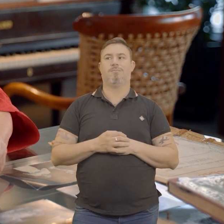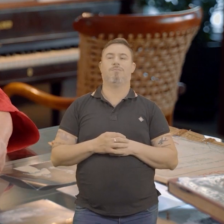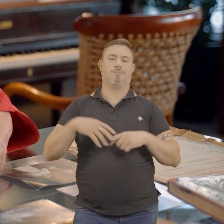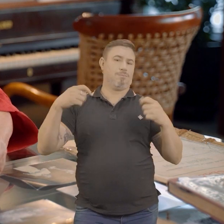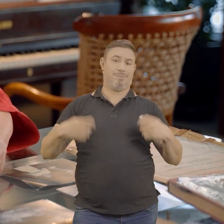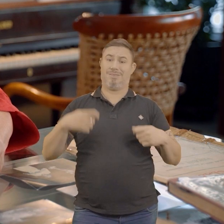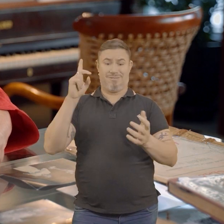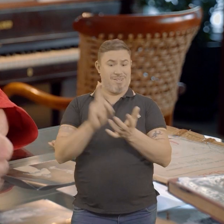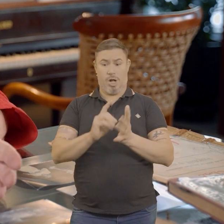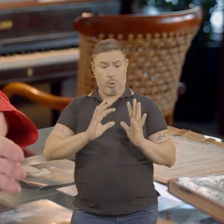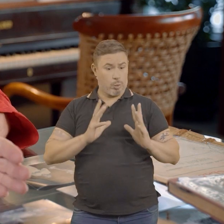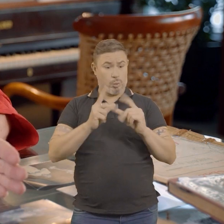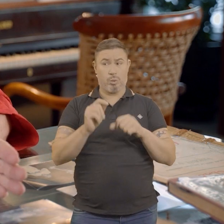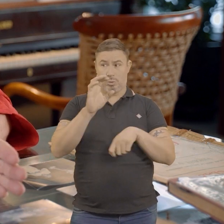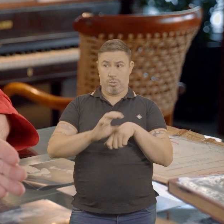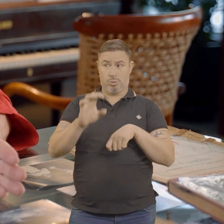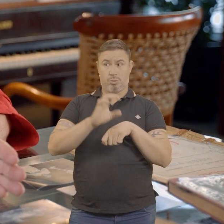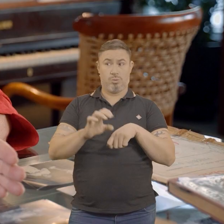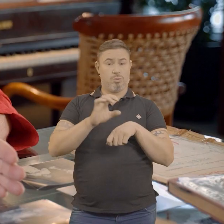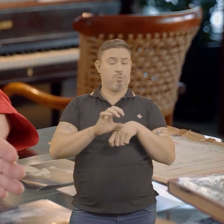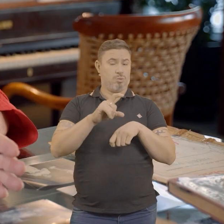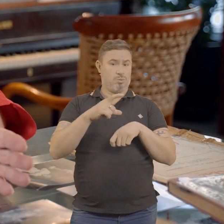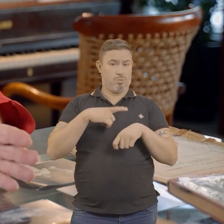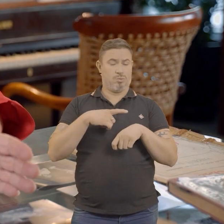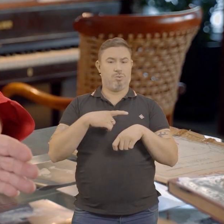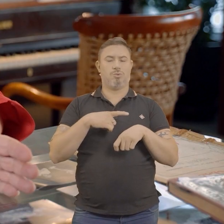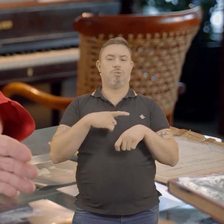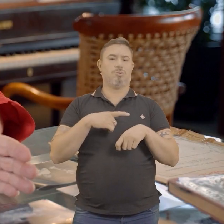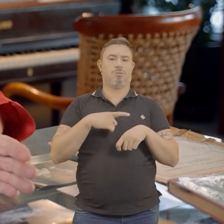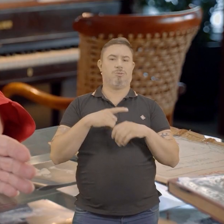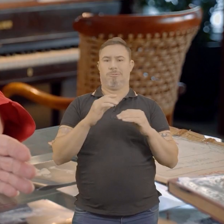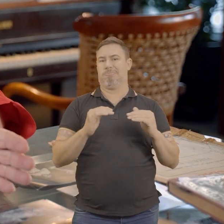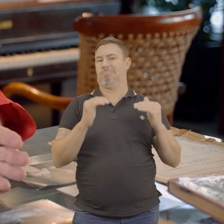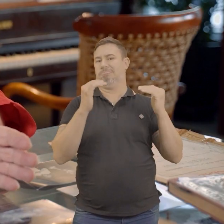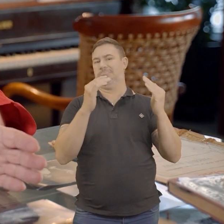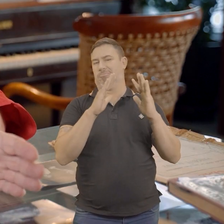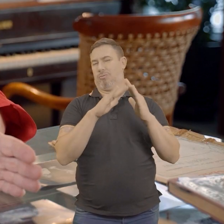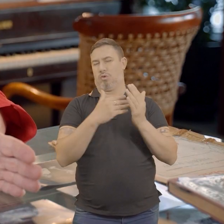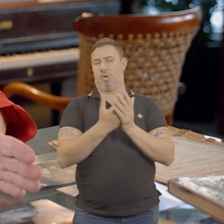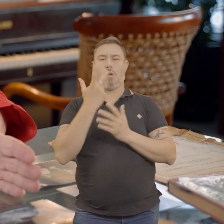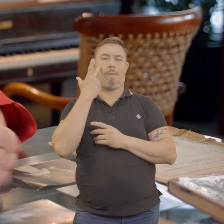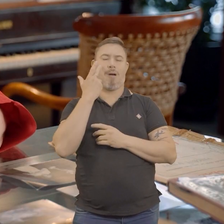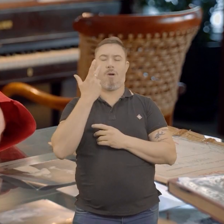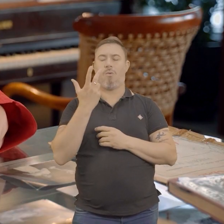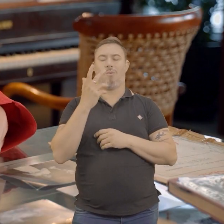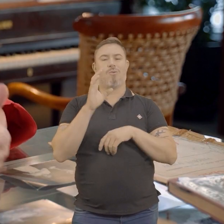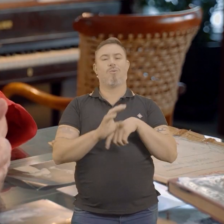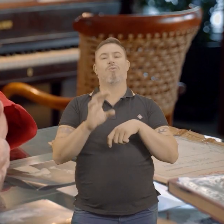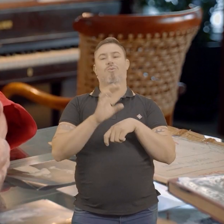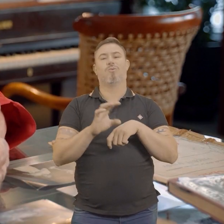integrado totalmente e os cursos de nível médio serem considerados como